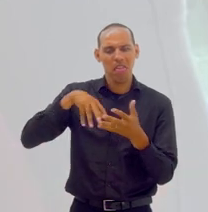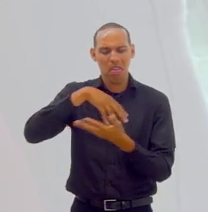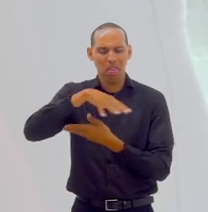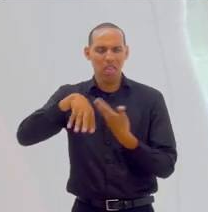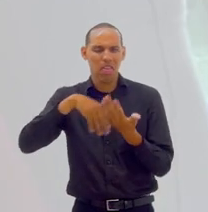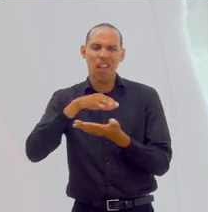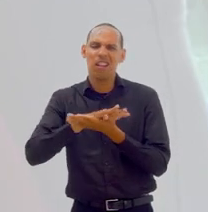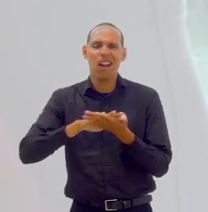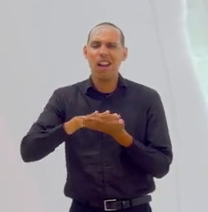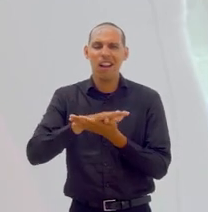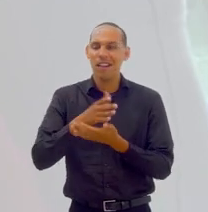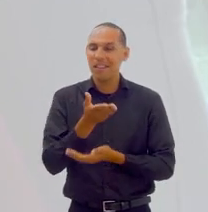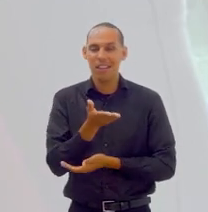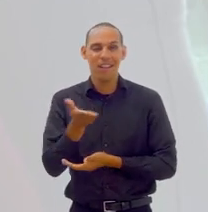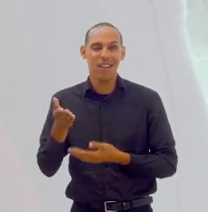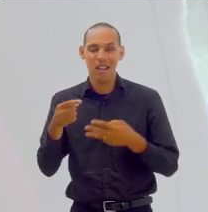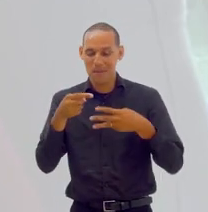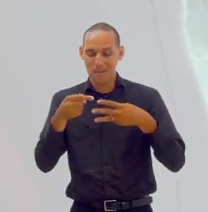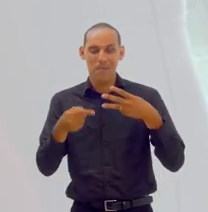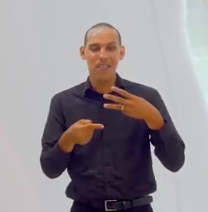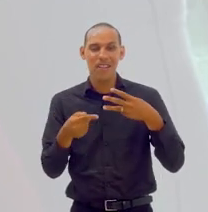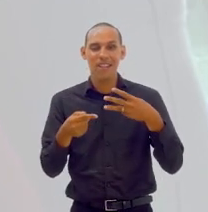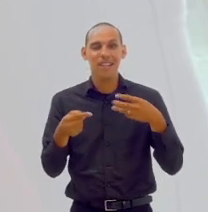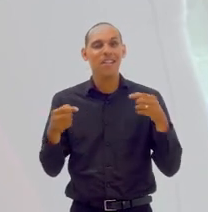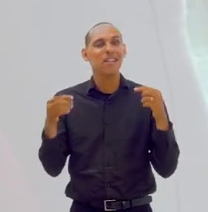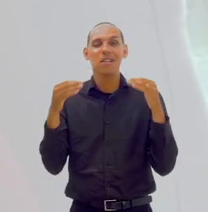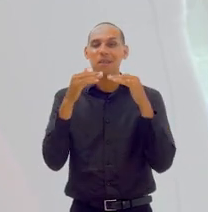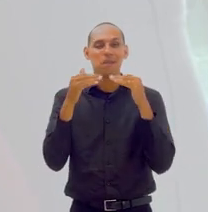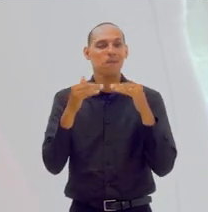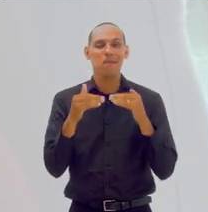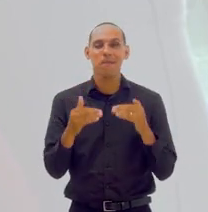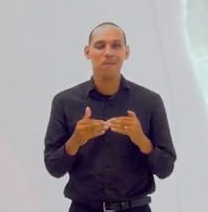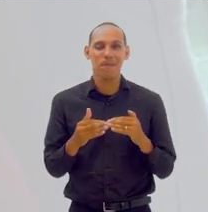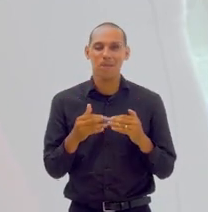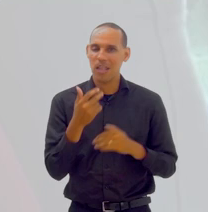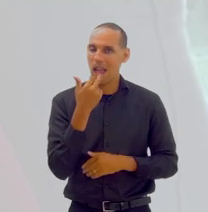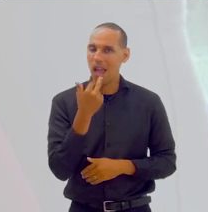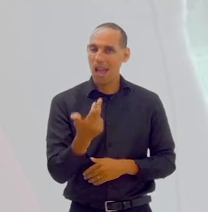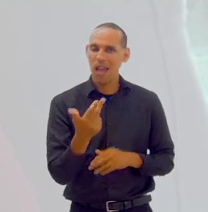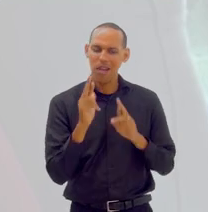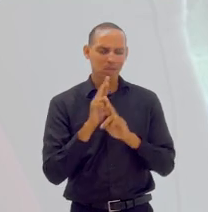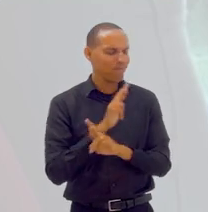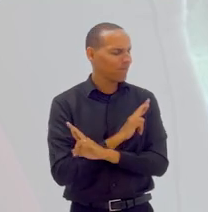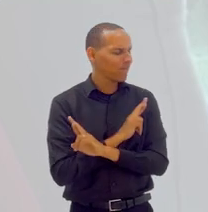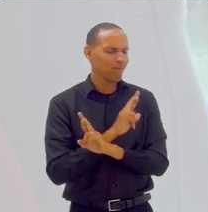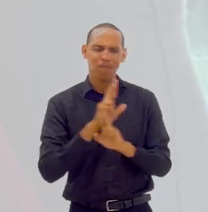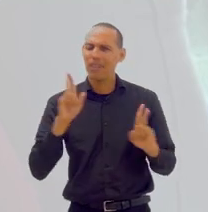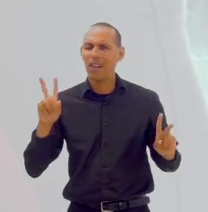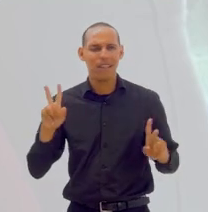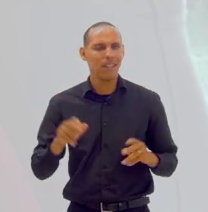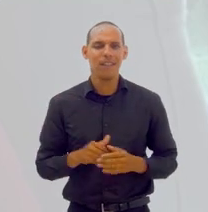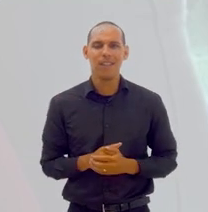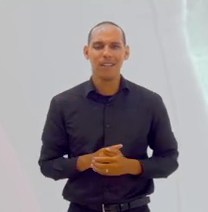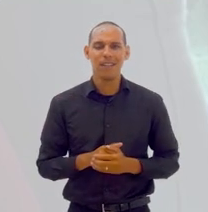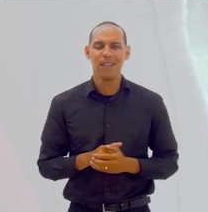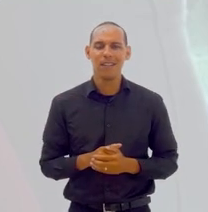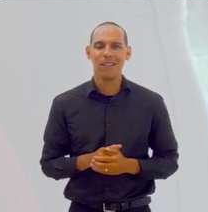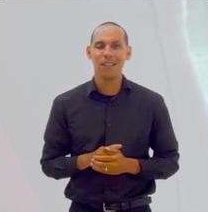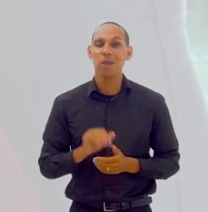os povos tinham em comum. É impressionante isso. Apesar de falar em línguas completamente